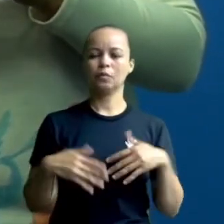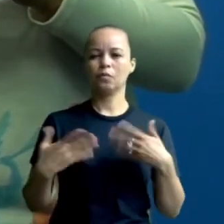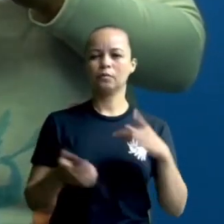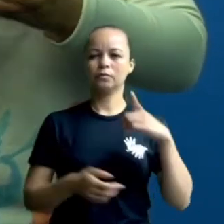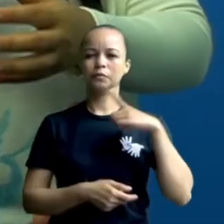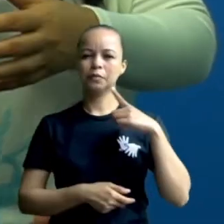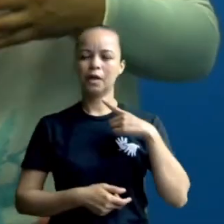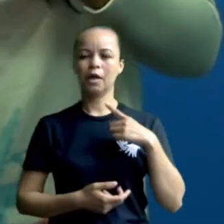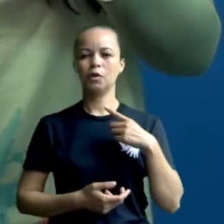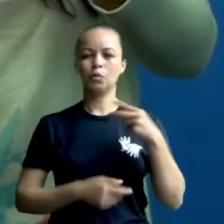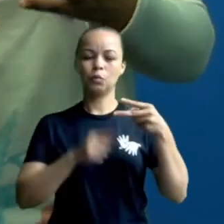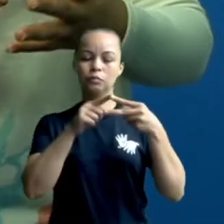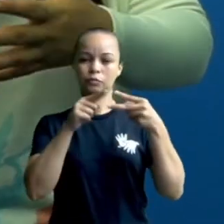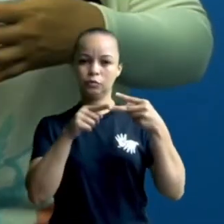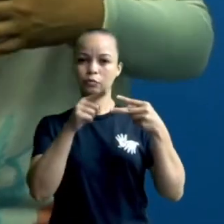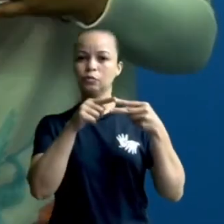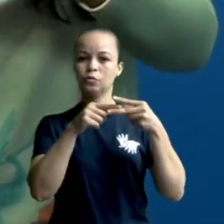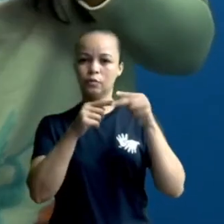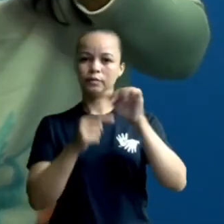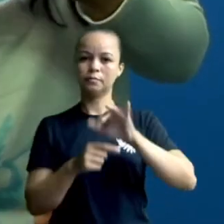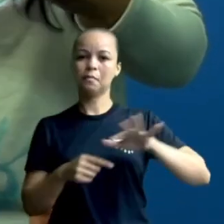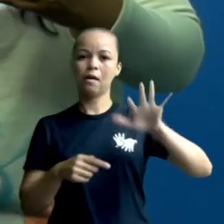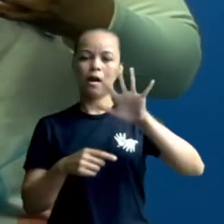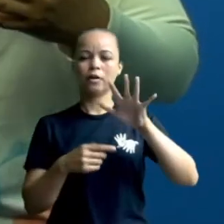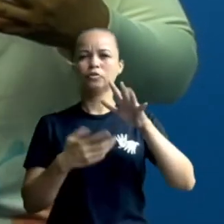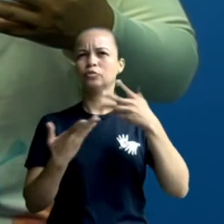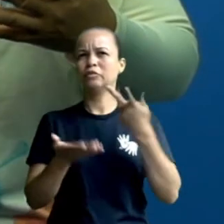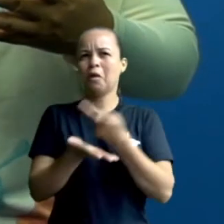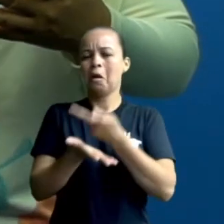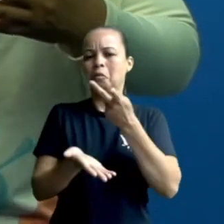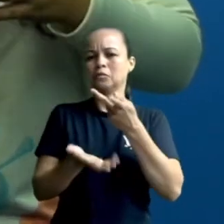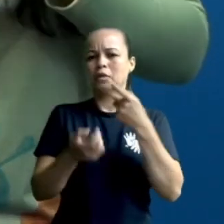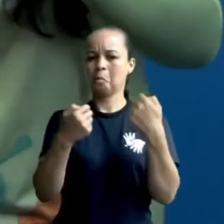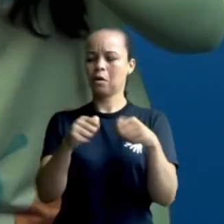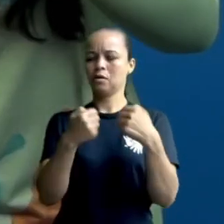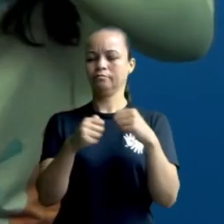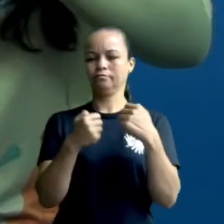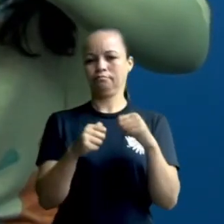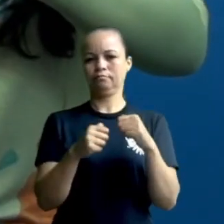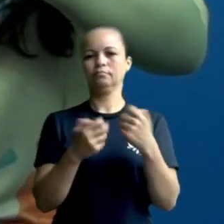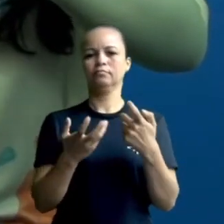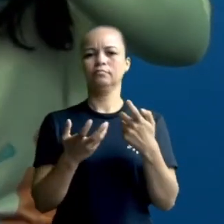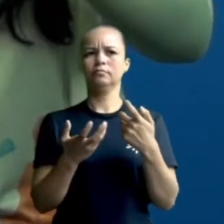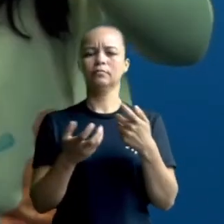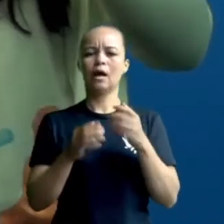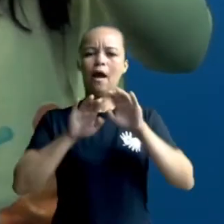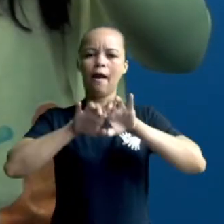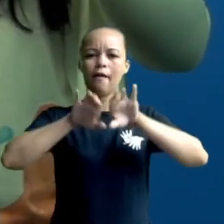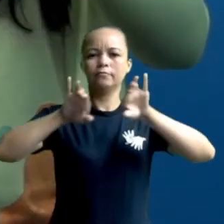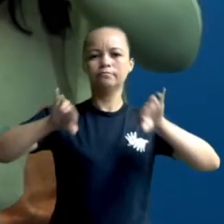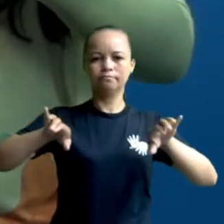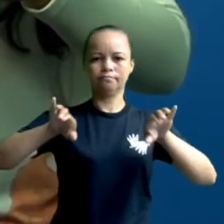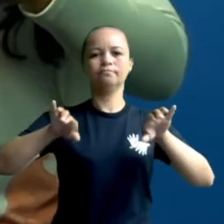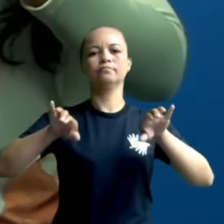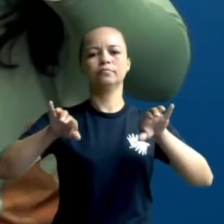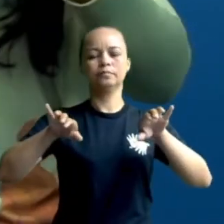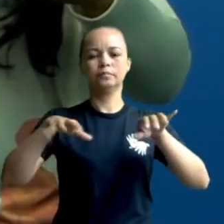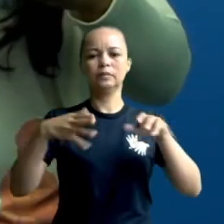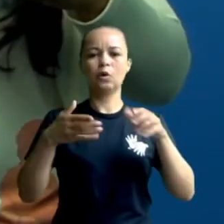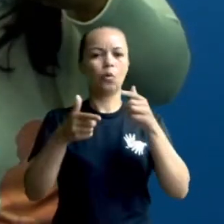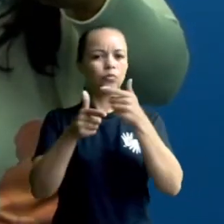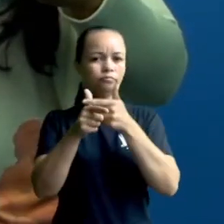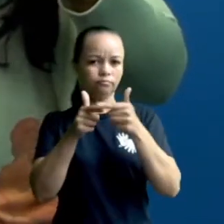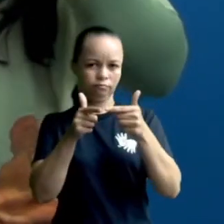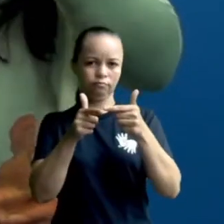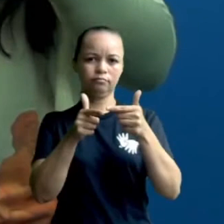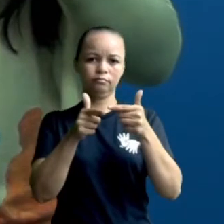duas figuras ou simplesmente que venha acontecer de eu precisar separar,